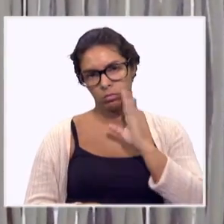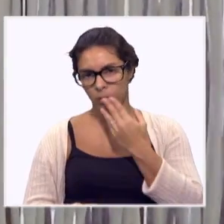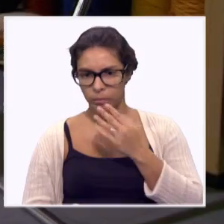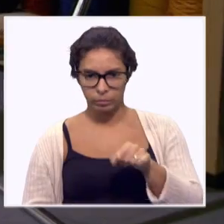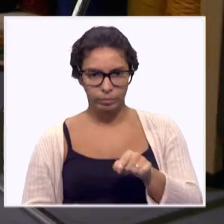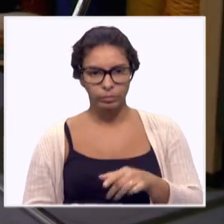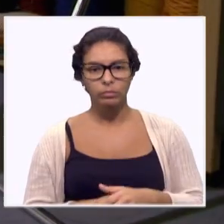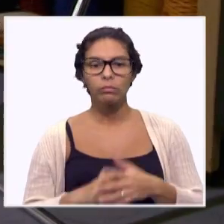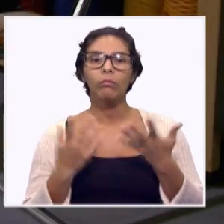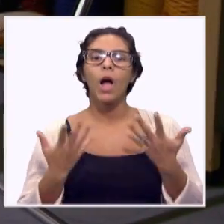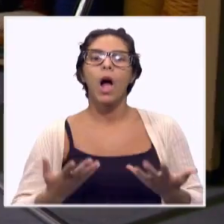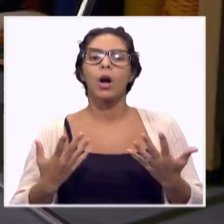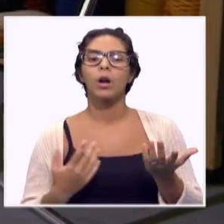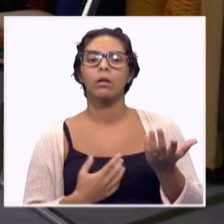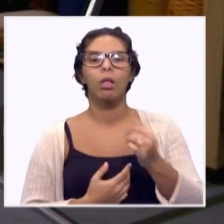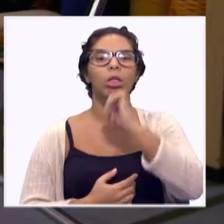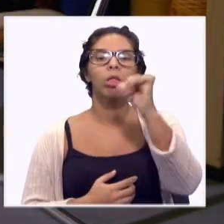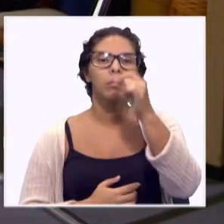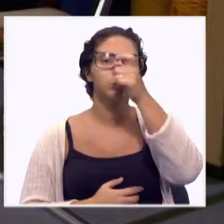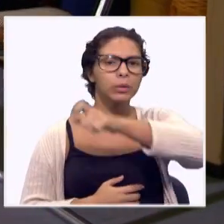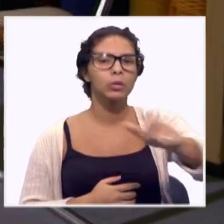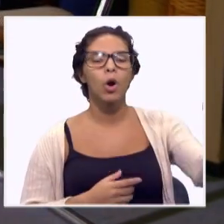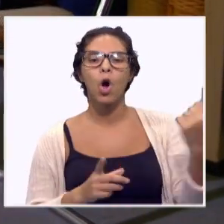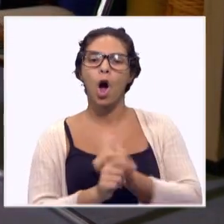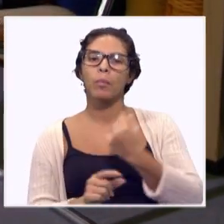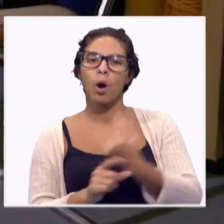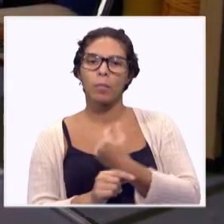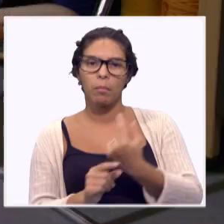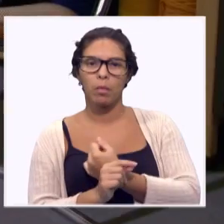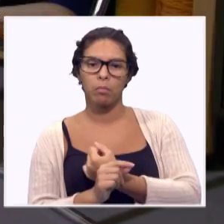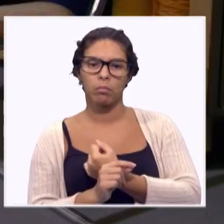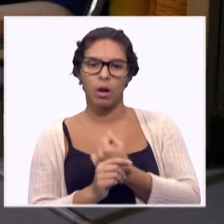área. E atualmente, quem é que mais compra as tuas peças? São